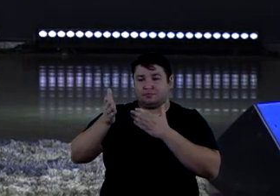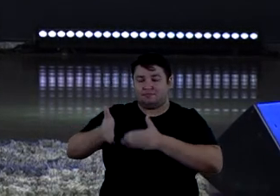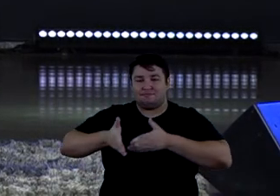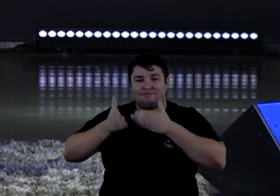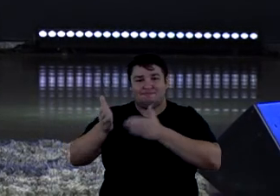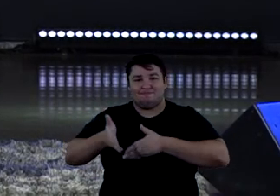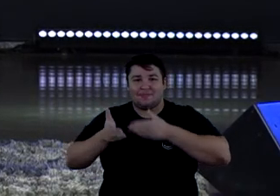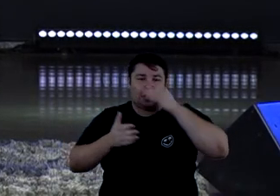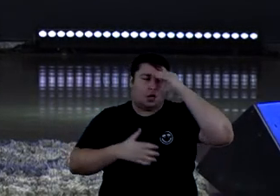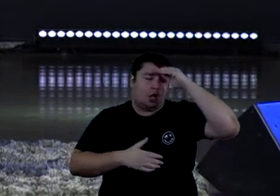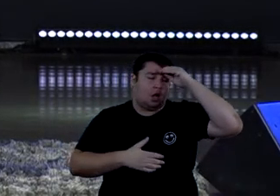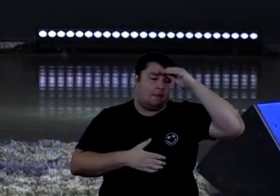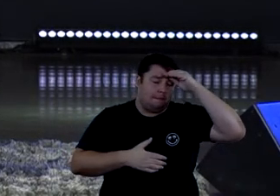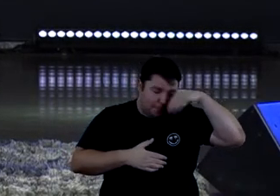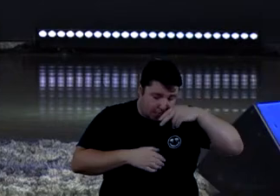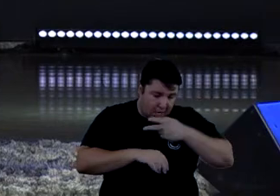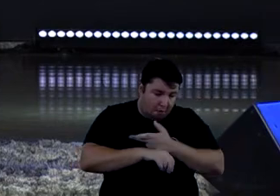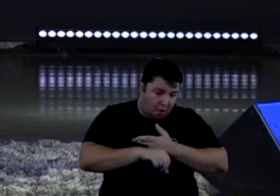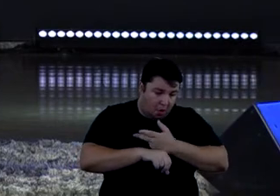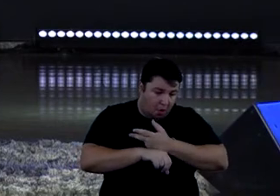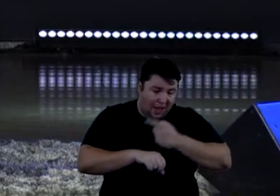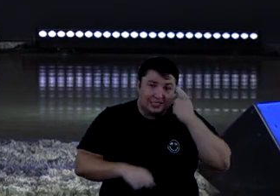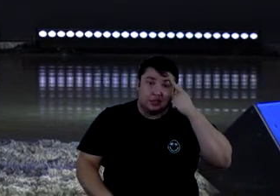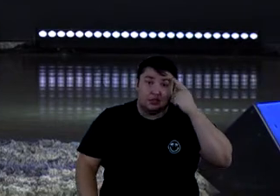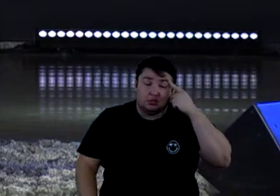com preguiça de buscar entendimento.